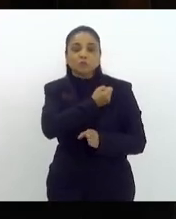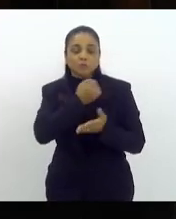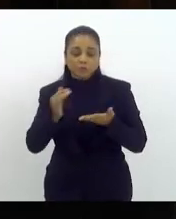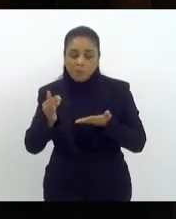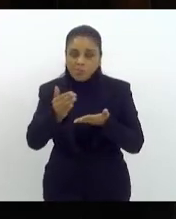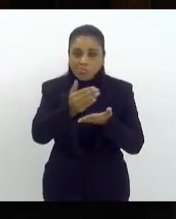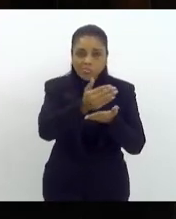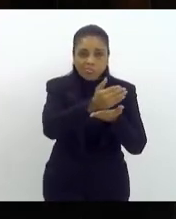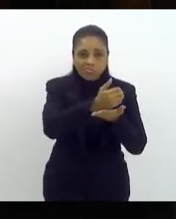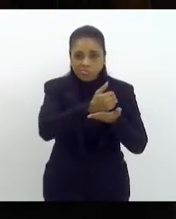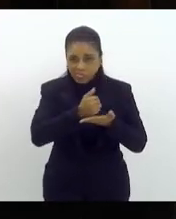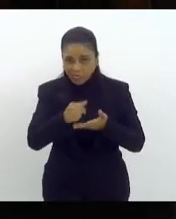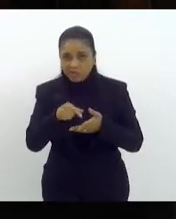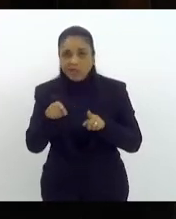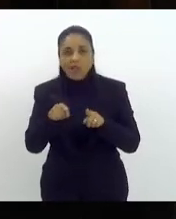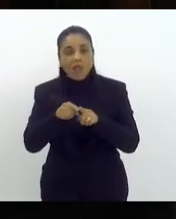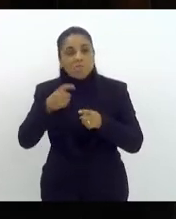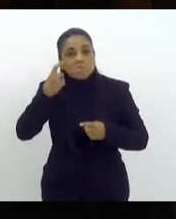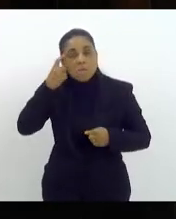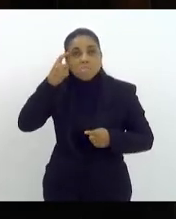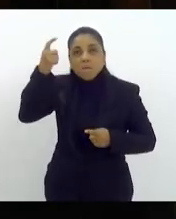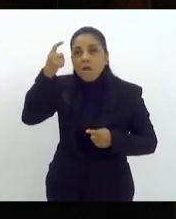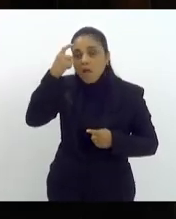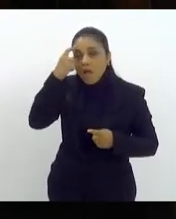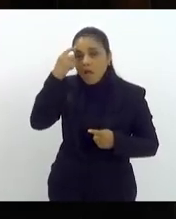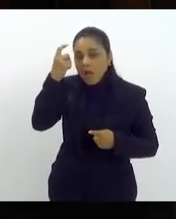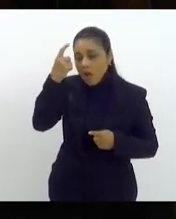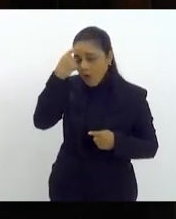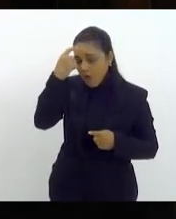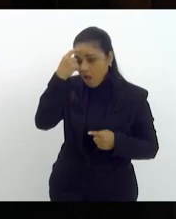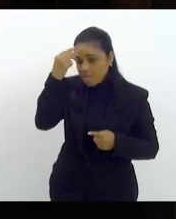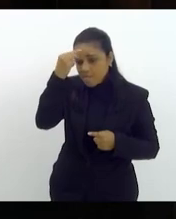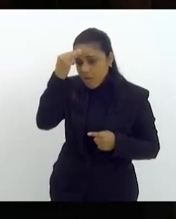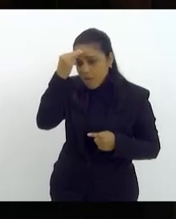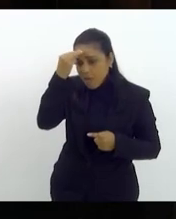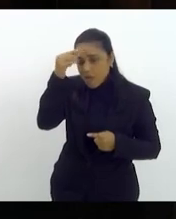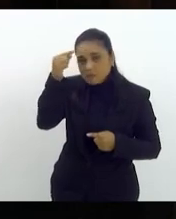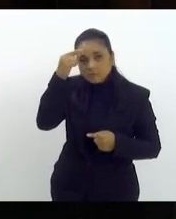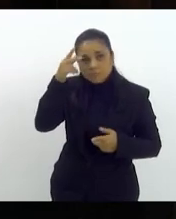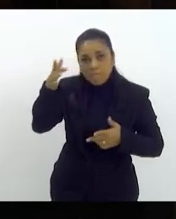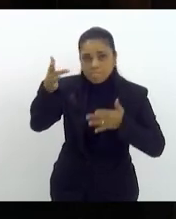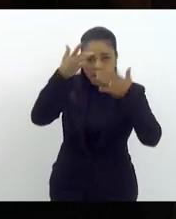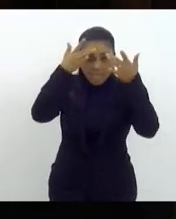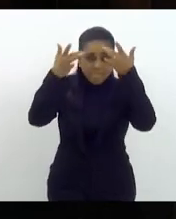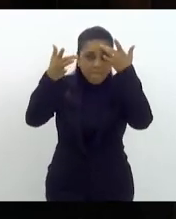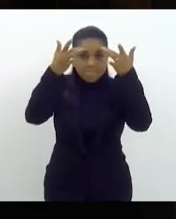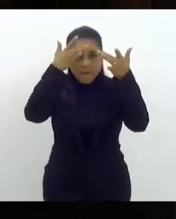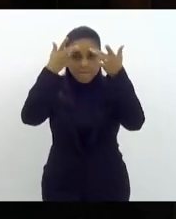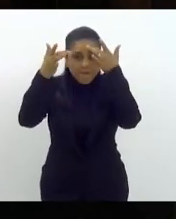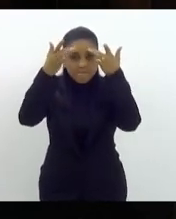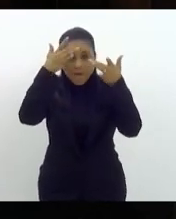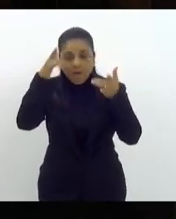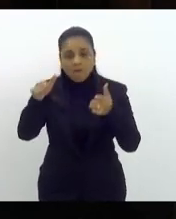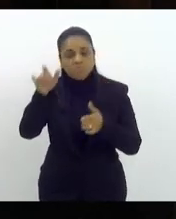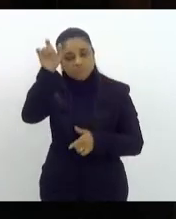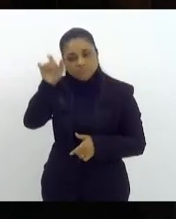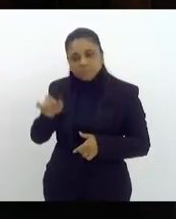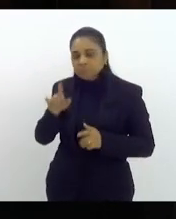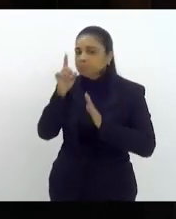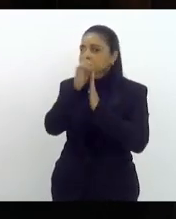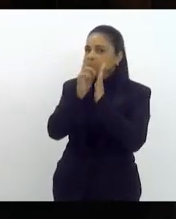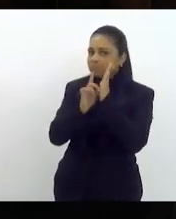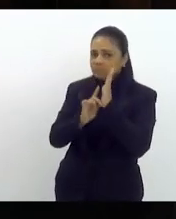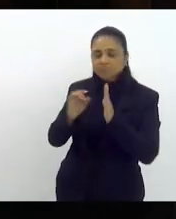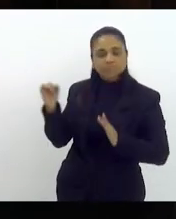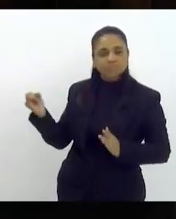é impressionante como é que a cabeça desse homem ele consegue gravar tudo e assim é uma direção muito importante para